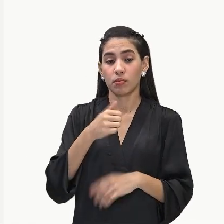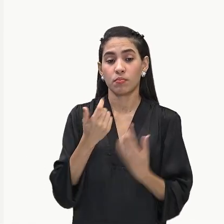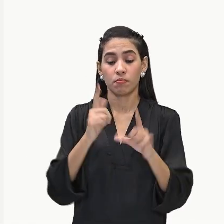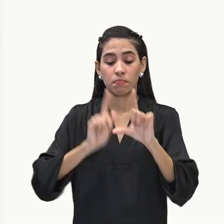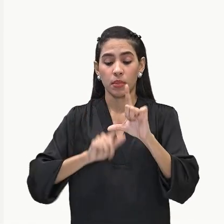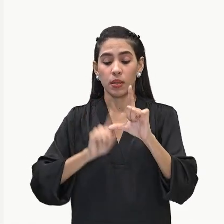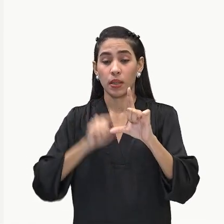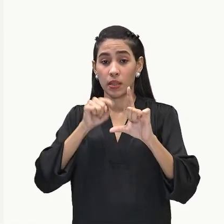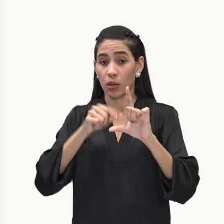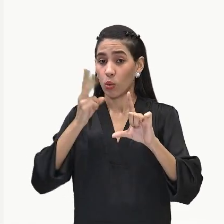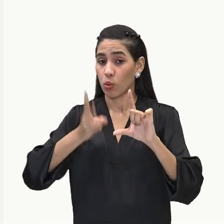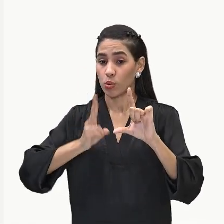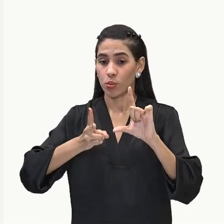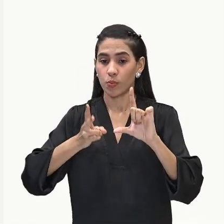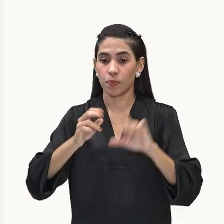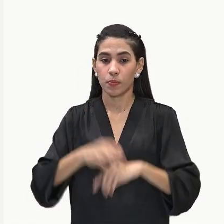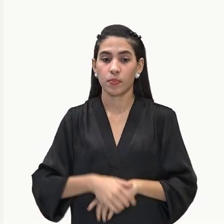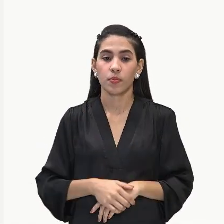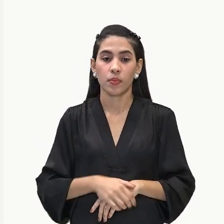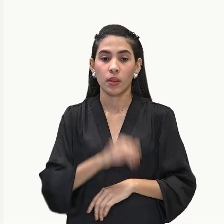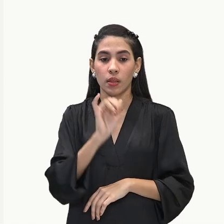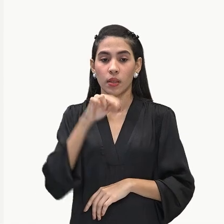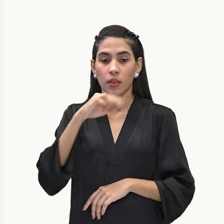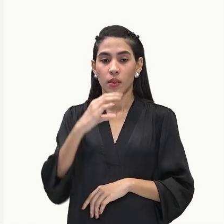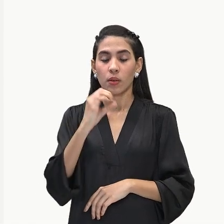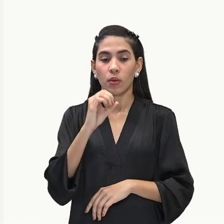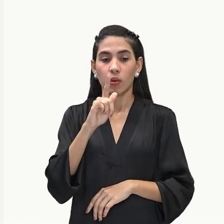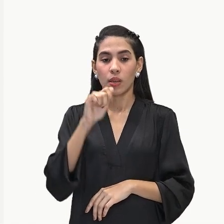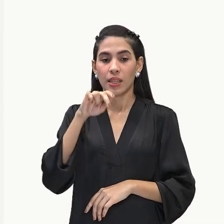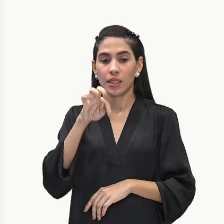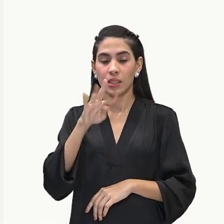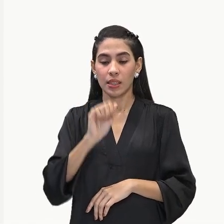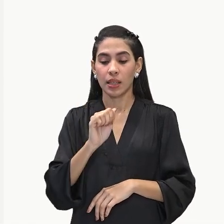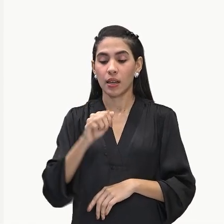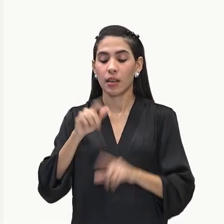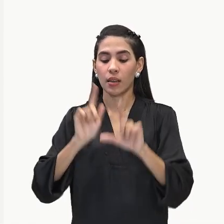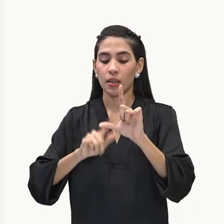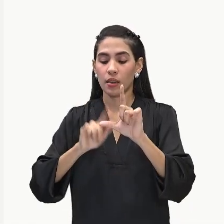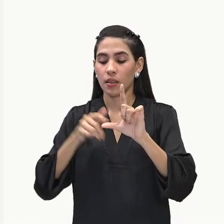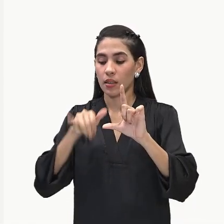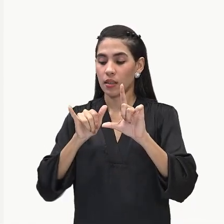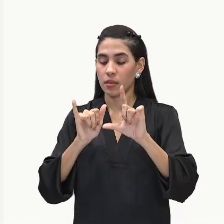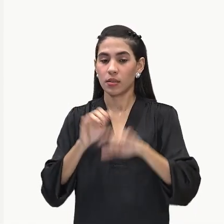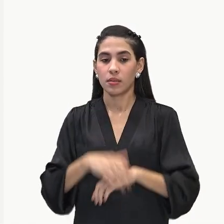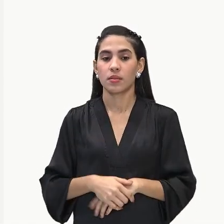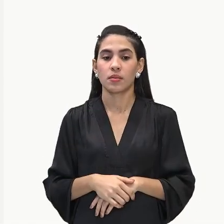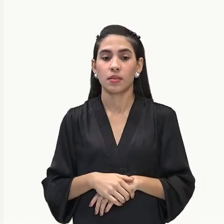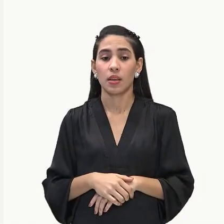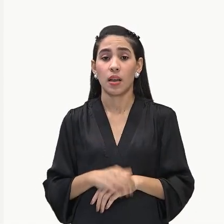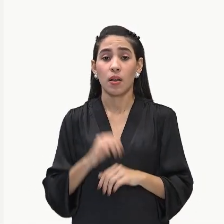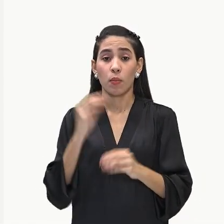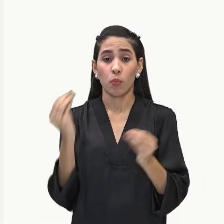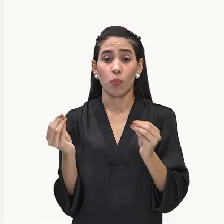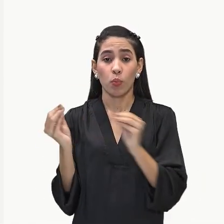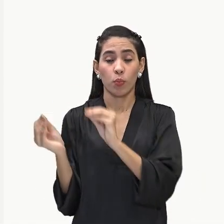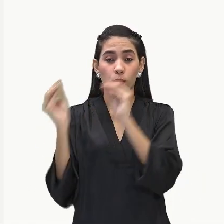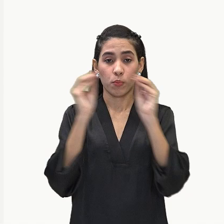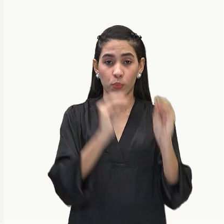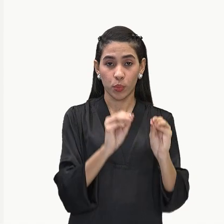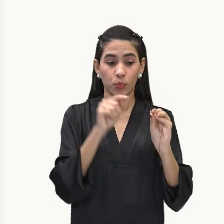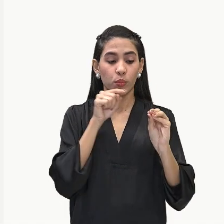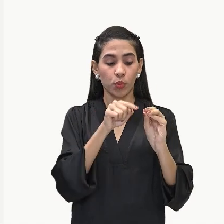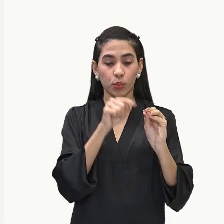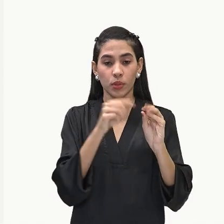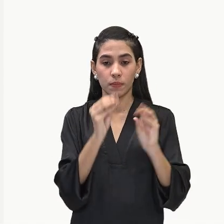letra. No caso aí, a incógnita y. Nós vamos mandar lá para o outro lado da igualdade, lá para o